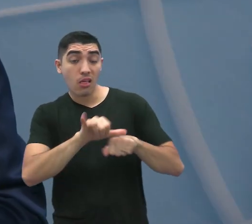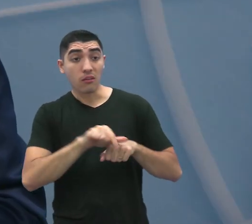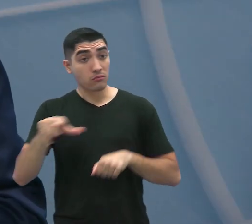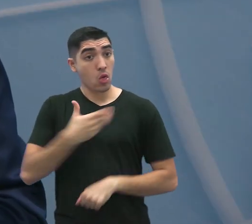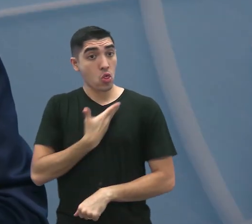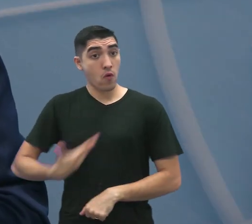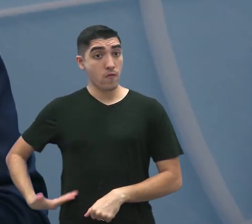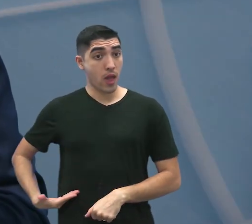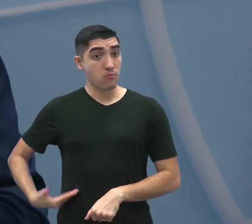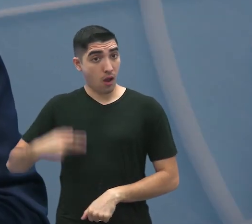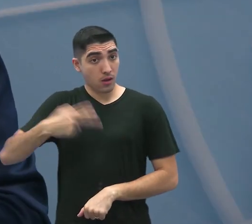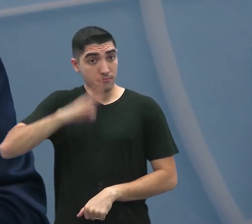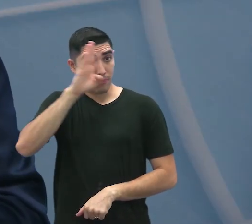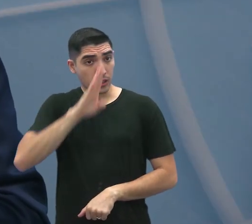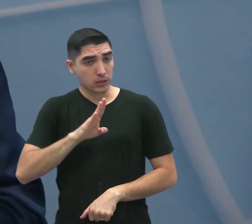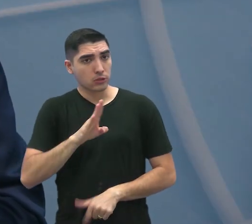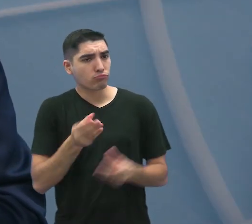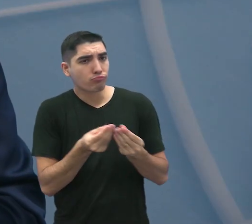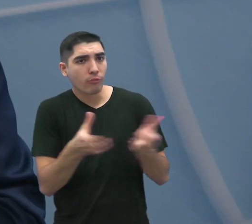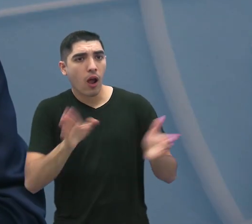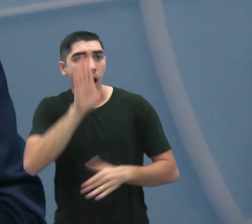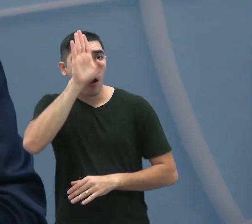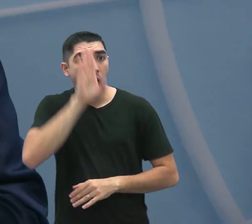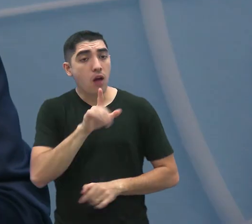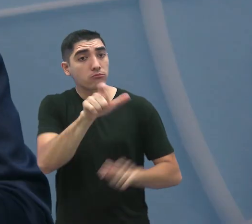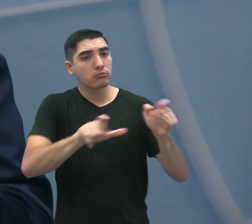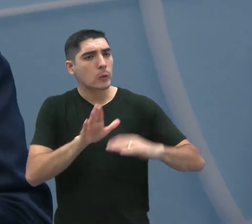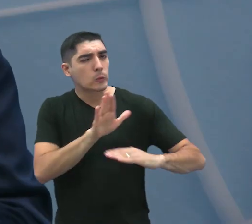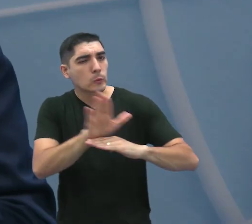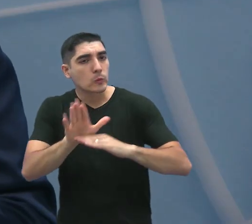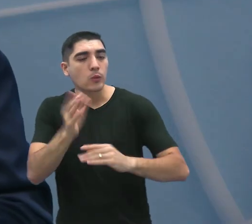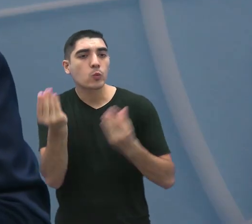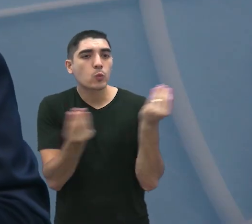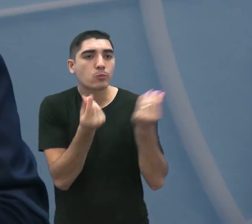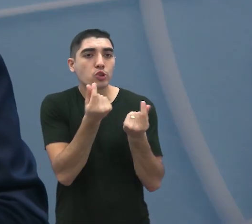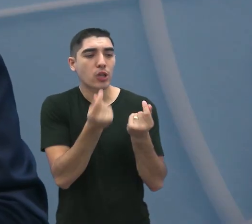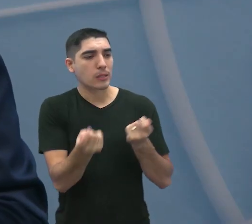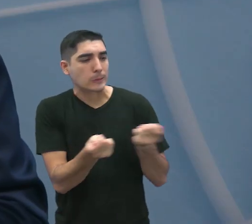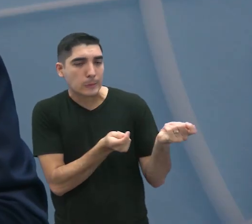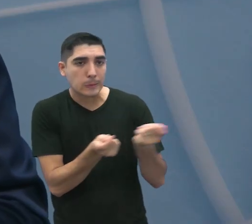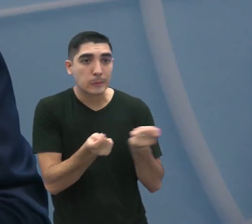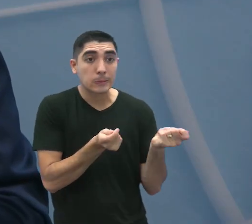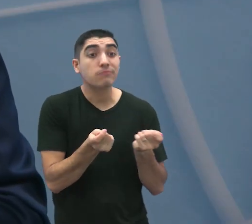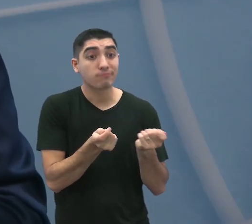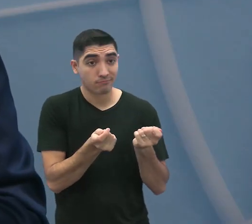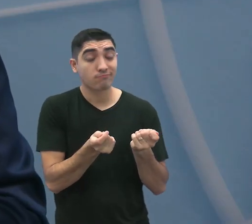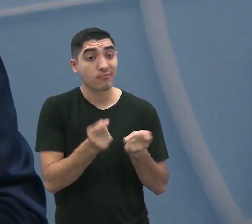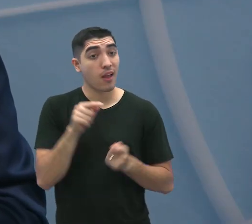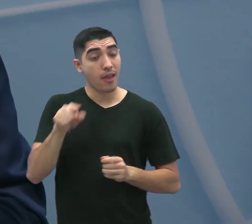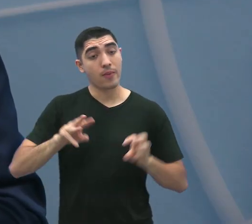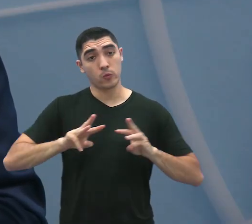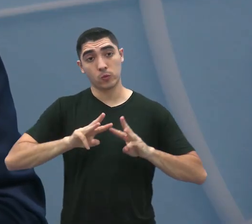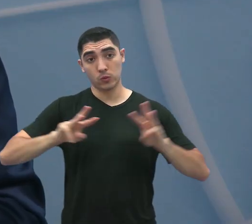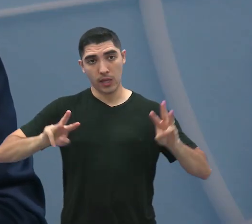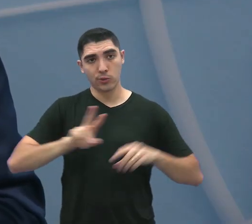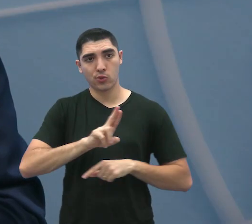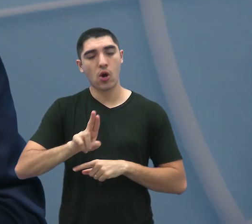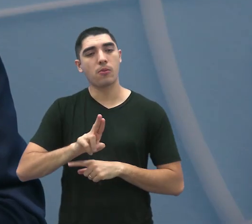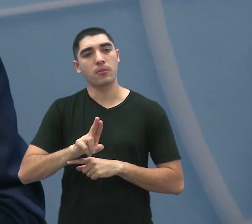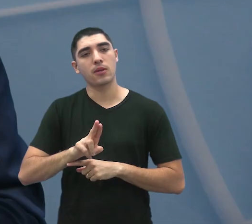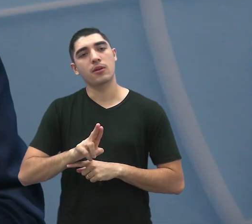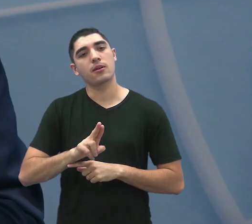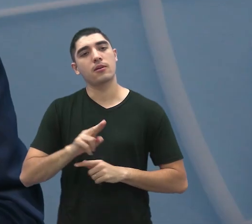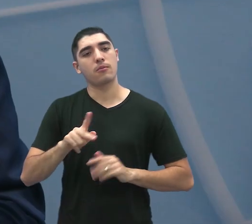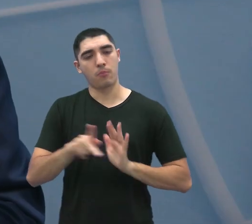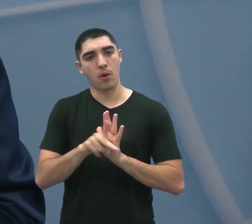o governo oferece para ajudar a organizar as finanças. No portal investidor